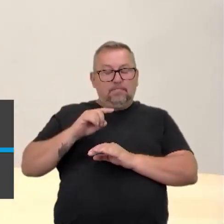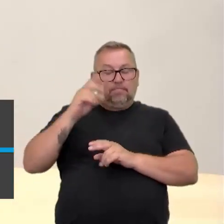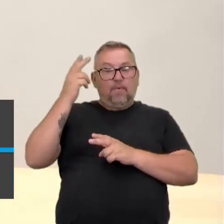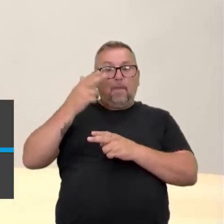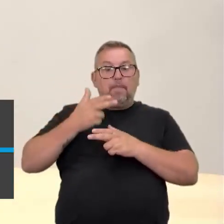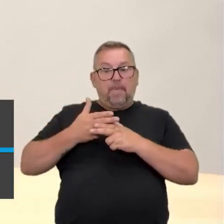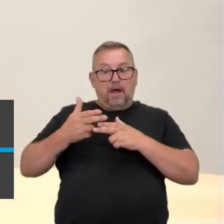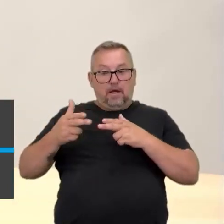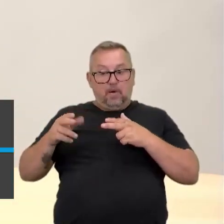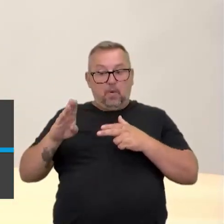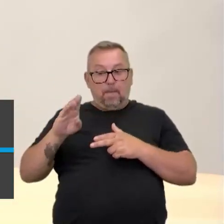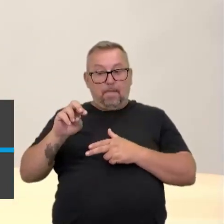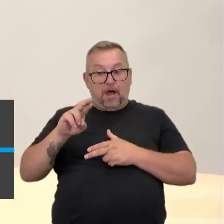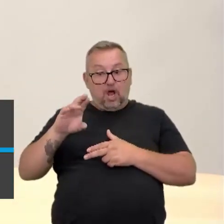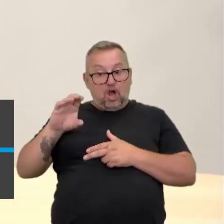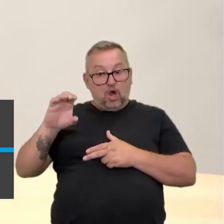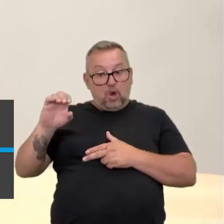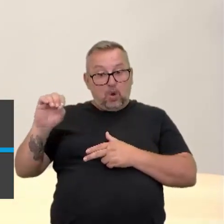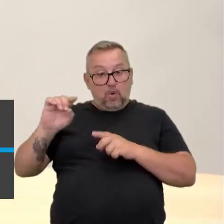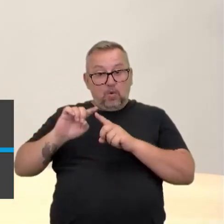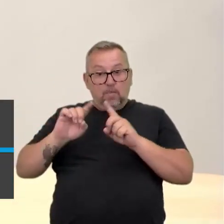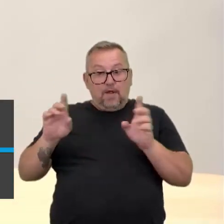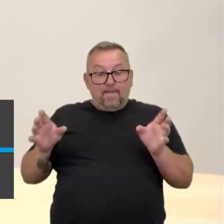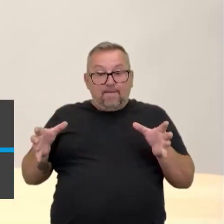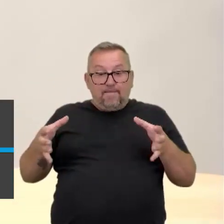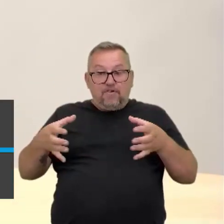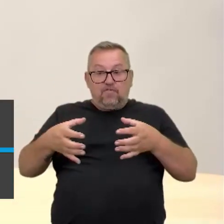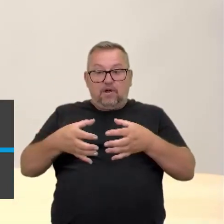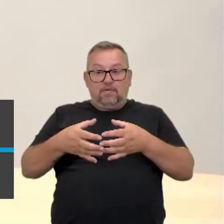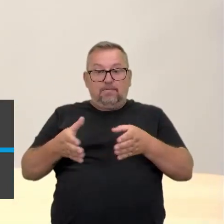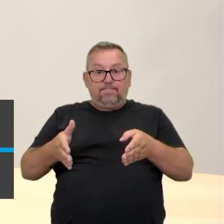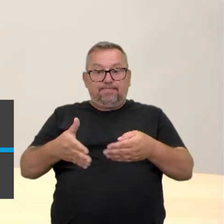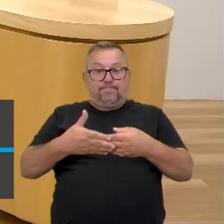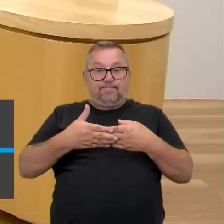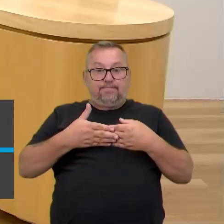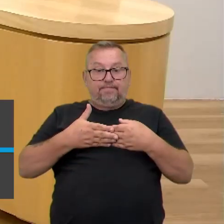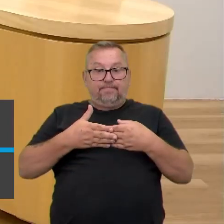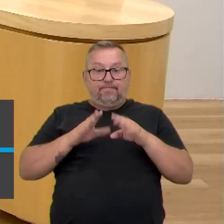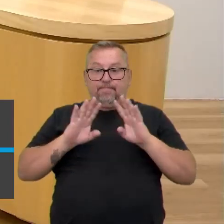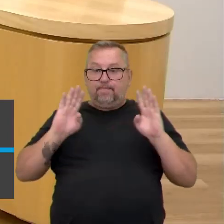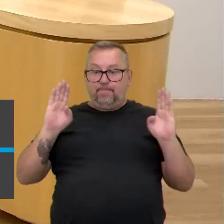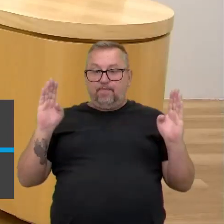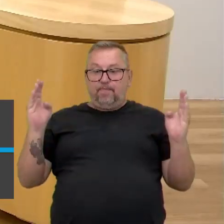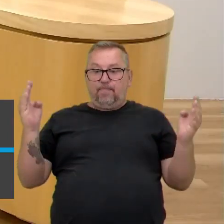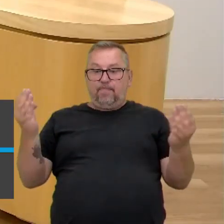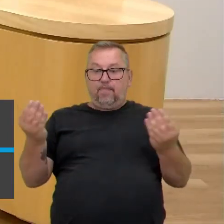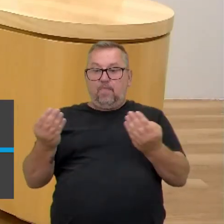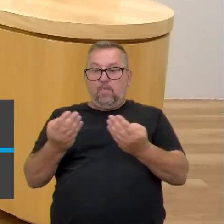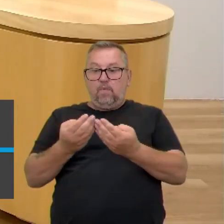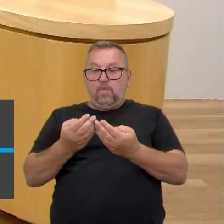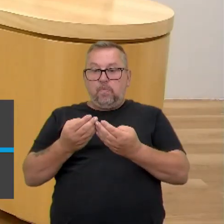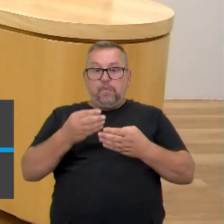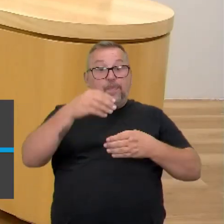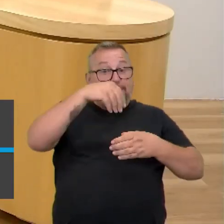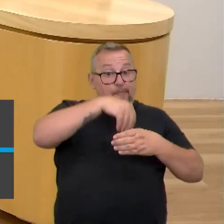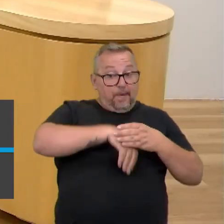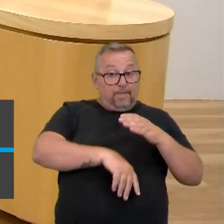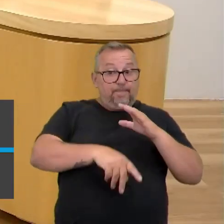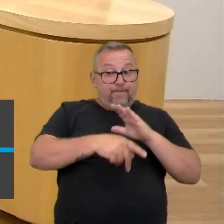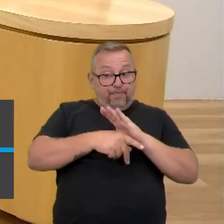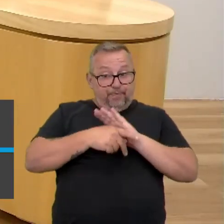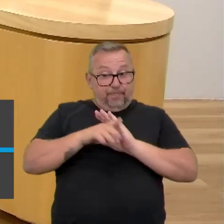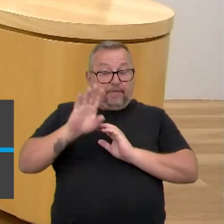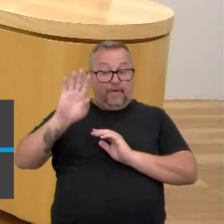realmente é um número absurdo de casas, mas é um condomínio fechado. Uhum. E eles têm acesso a serviços dentro do próprio